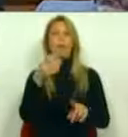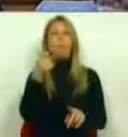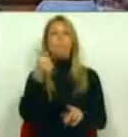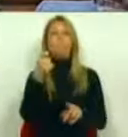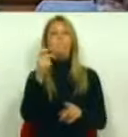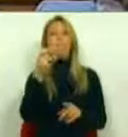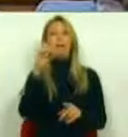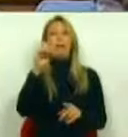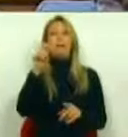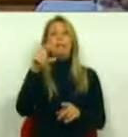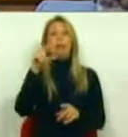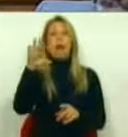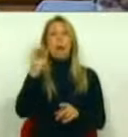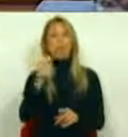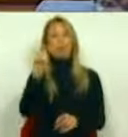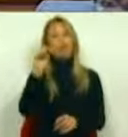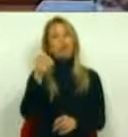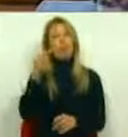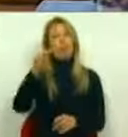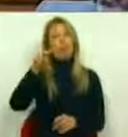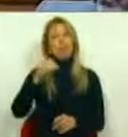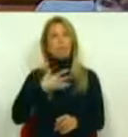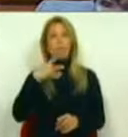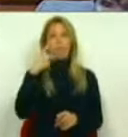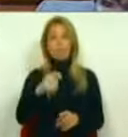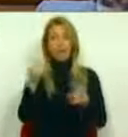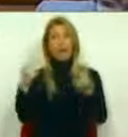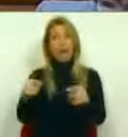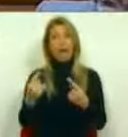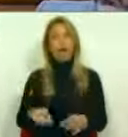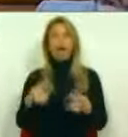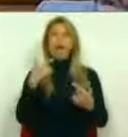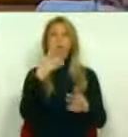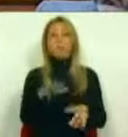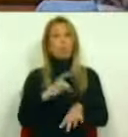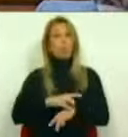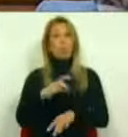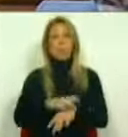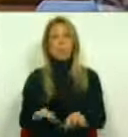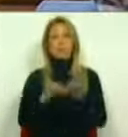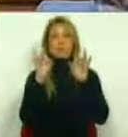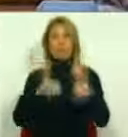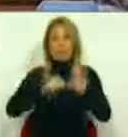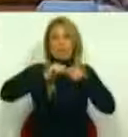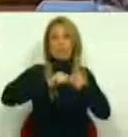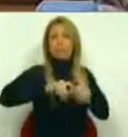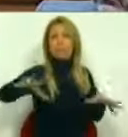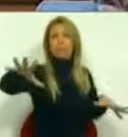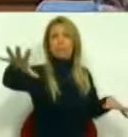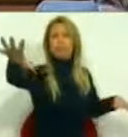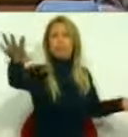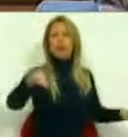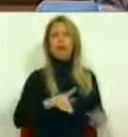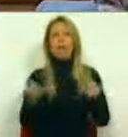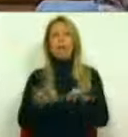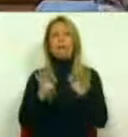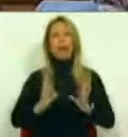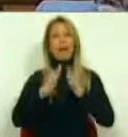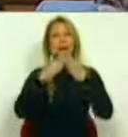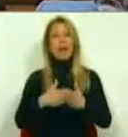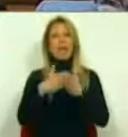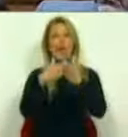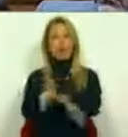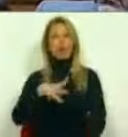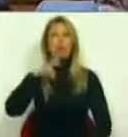Há quem diga que o gene desta doença se espalha pelo mundo com os navegadores portugueses que em pleno século XV e na senda dos